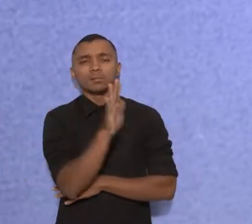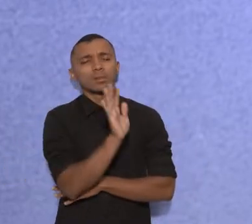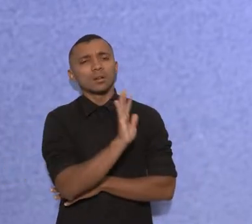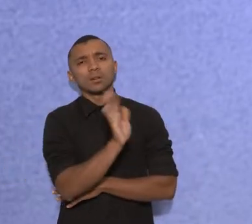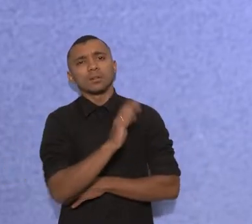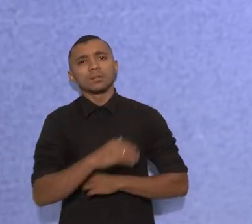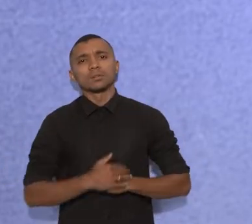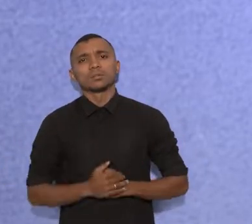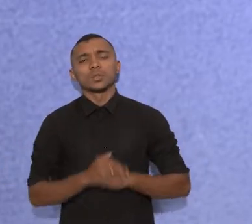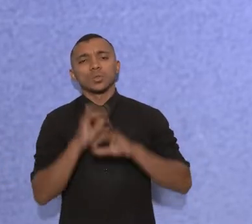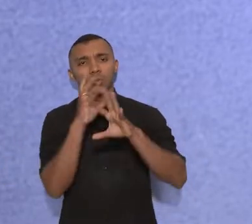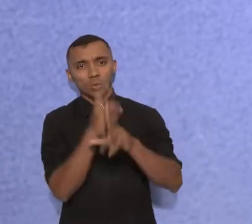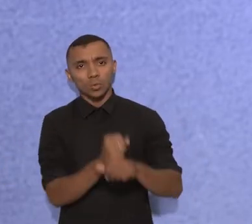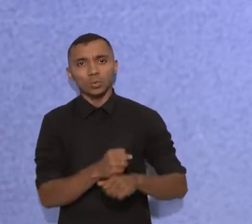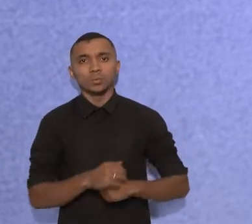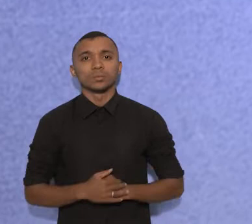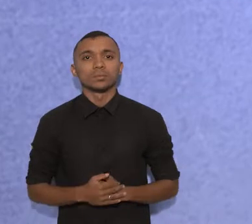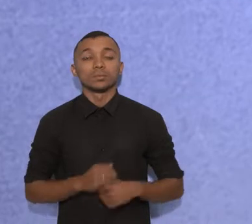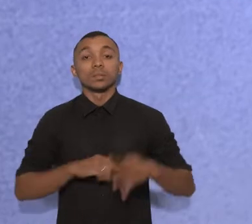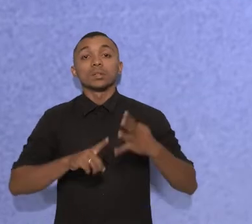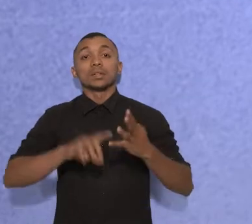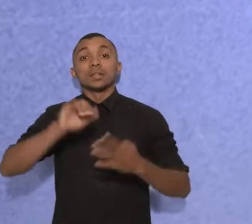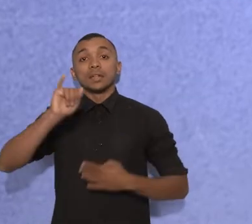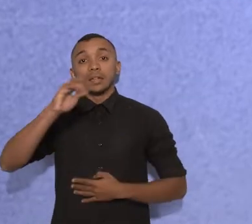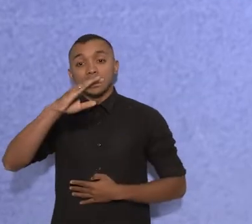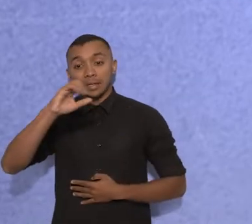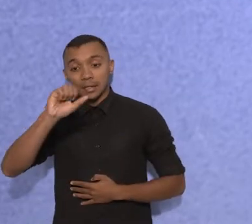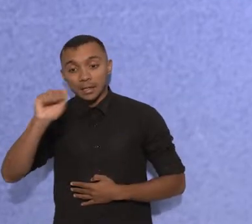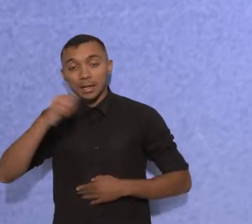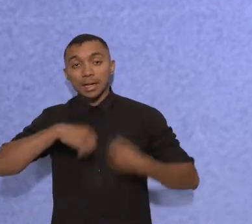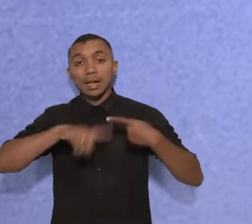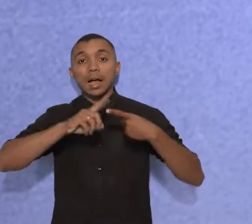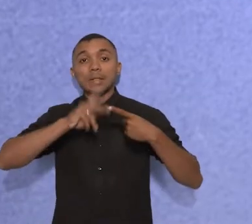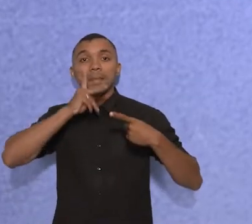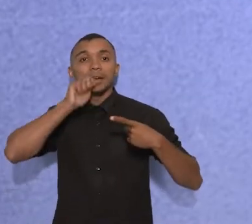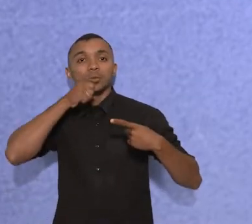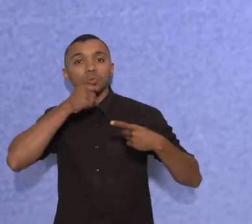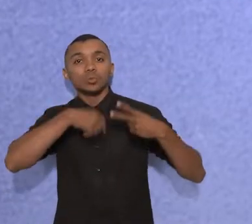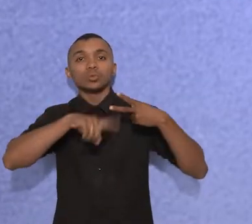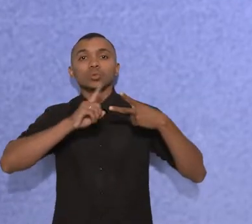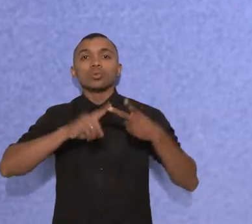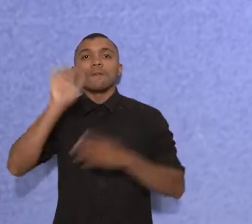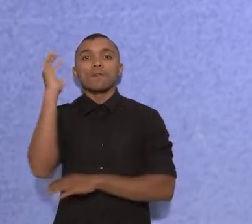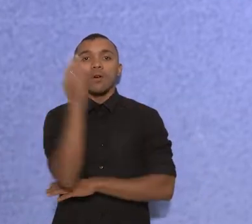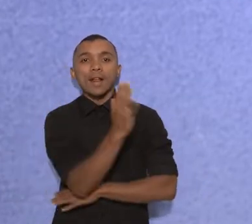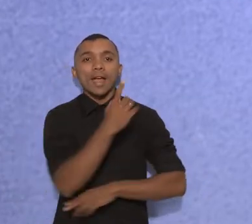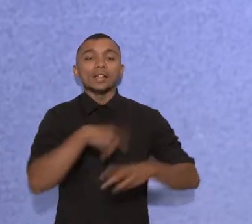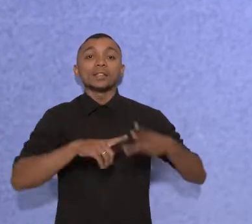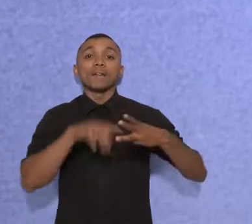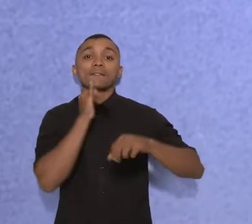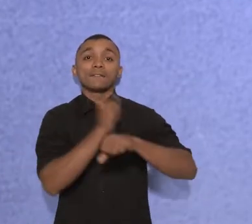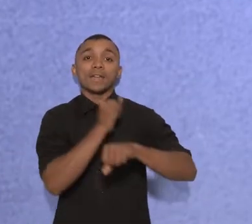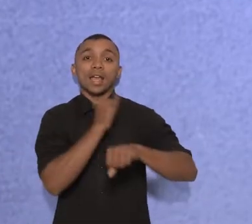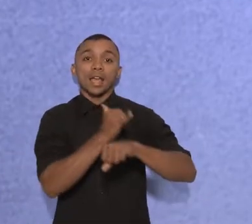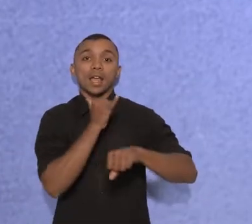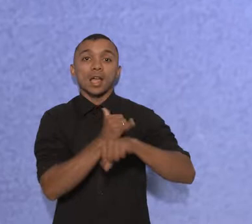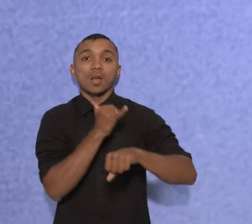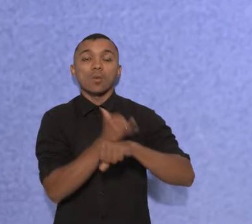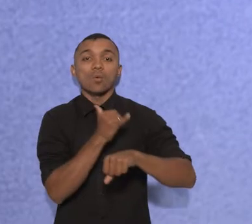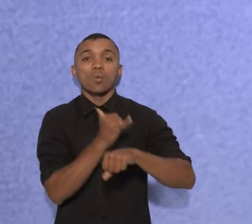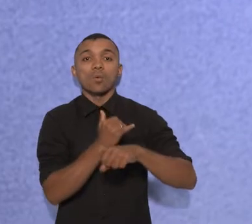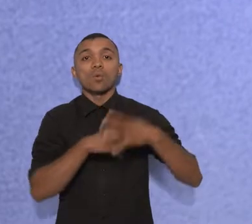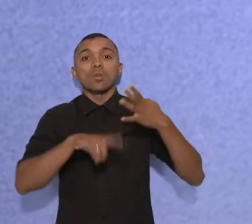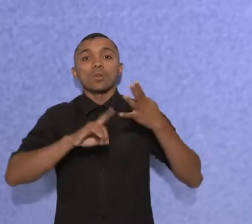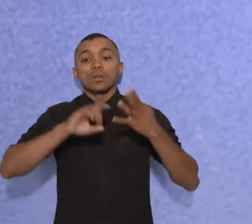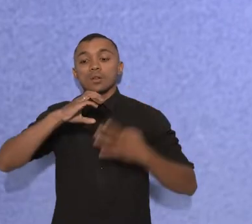estou englobando. Ah, tá. Tem o Icasa também. Icasa, Pacajus, Floresta, Ferroviário... Crato.